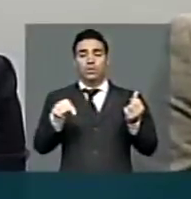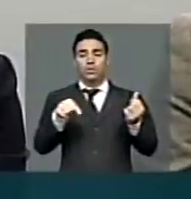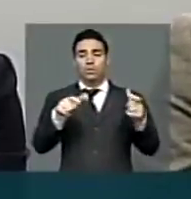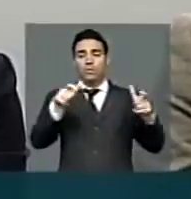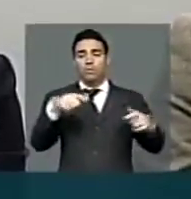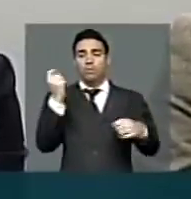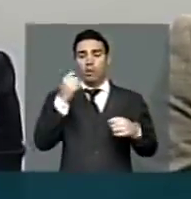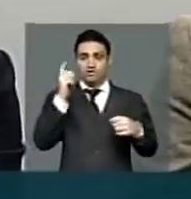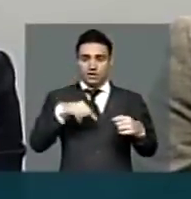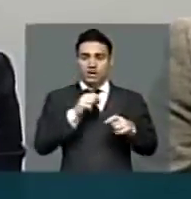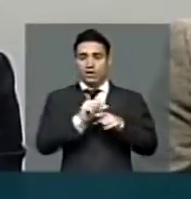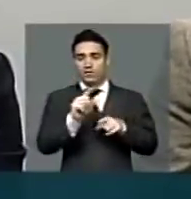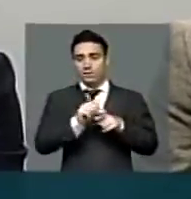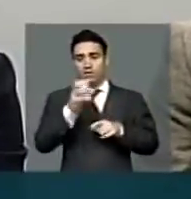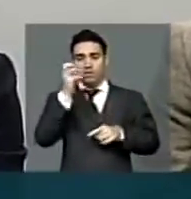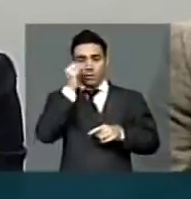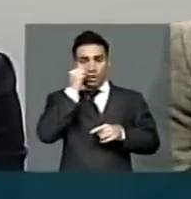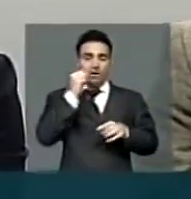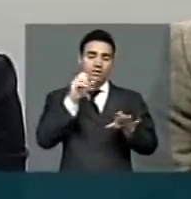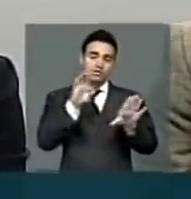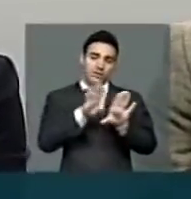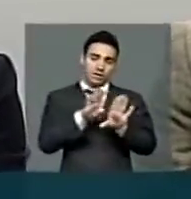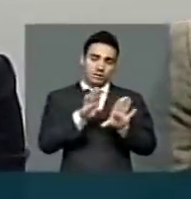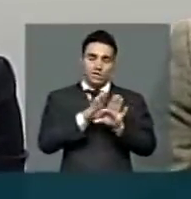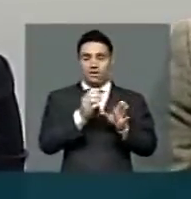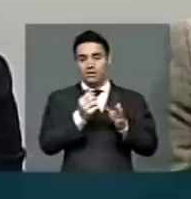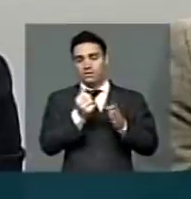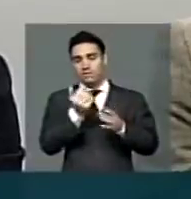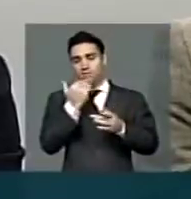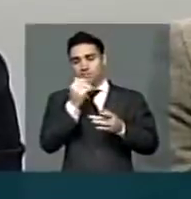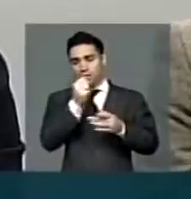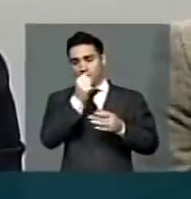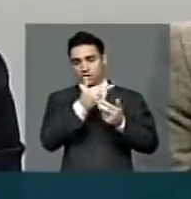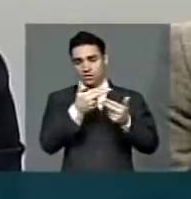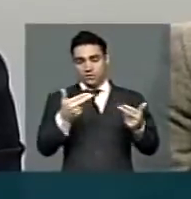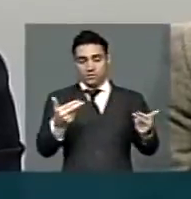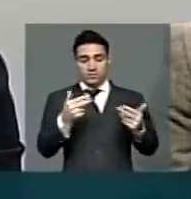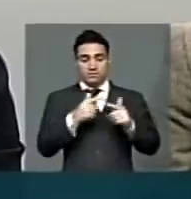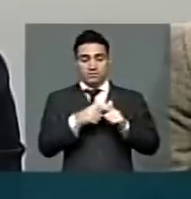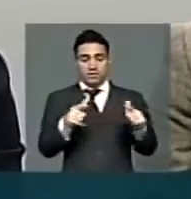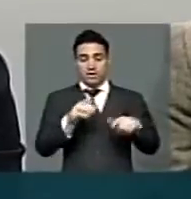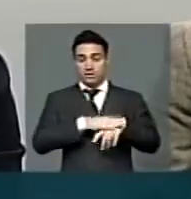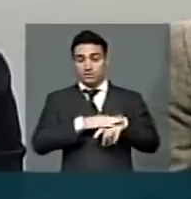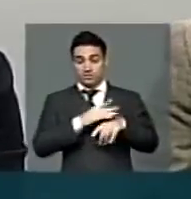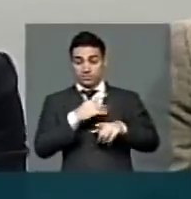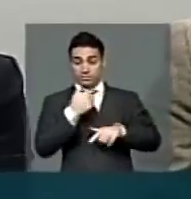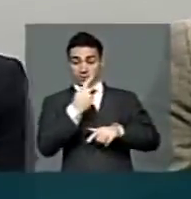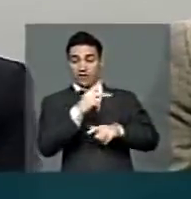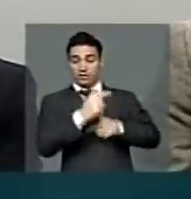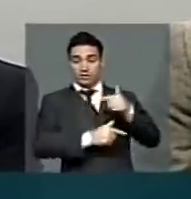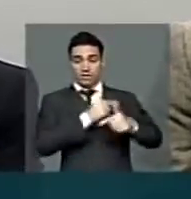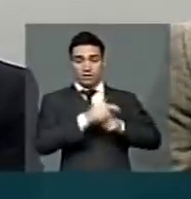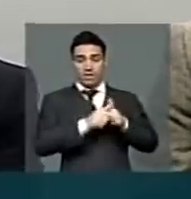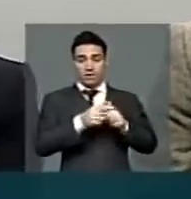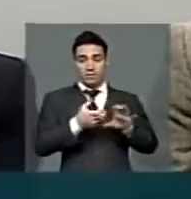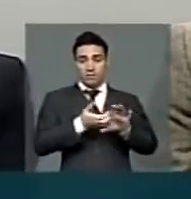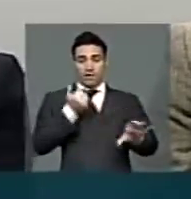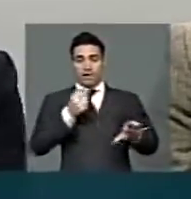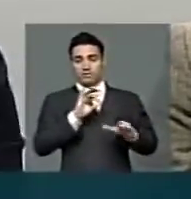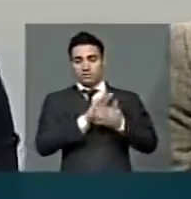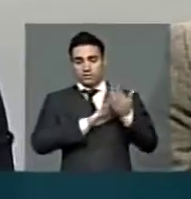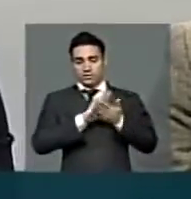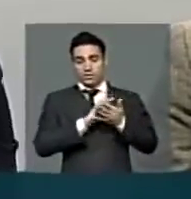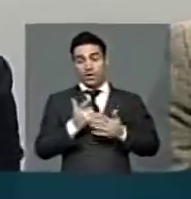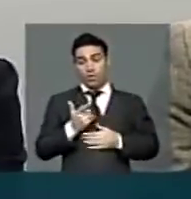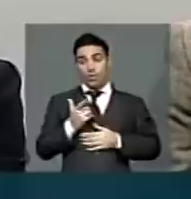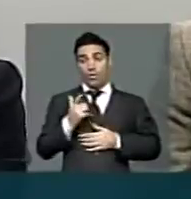Ou seja, ele não se apropria de nada do que ela lucra com o trabalho que ela exerce. Mas há outras casas que a